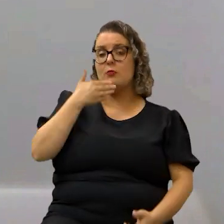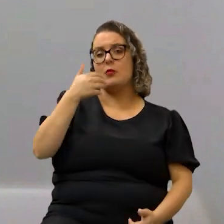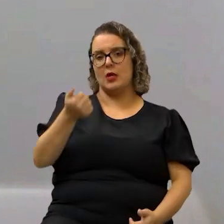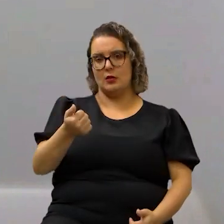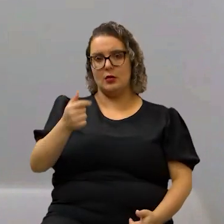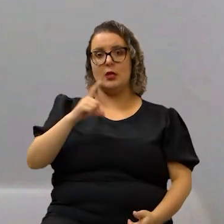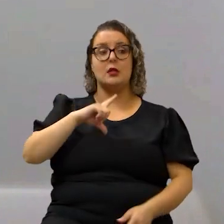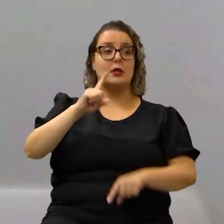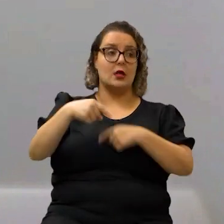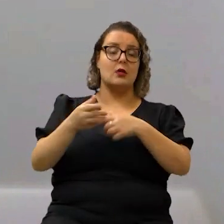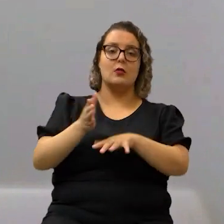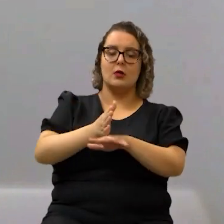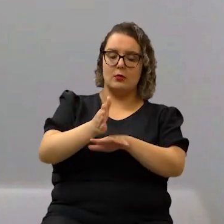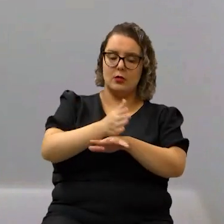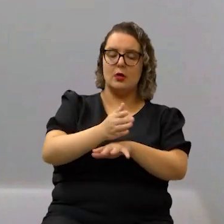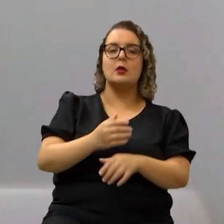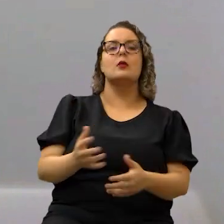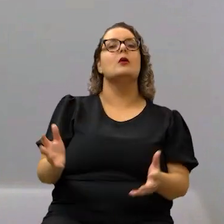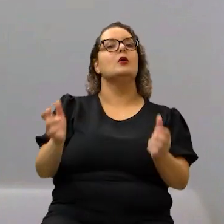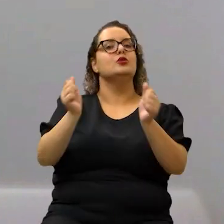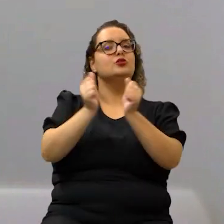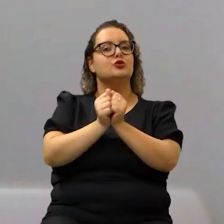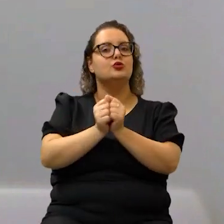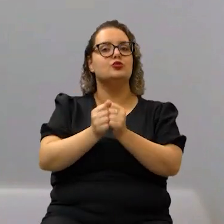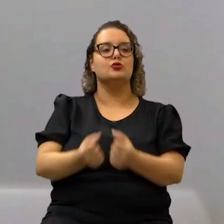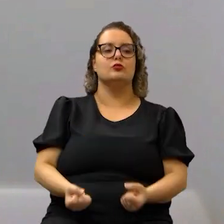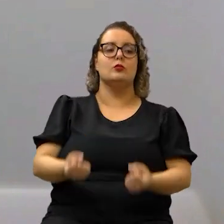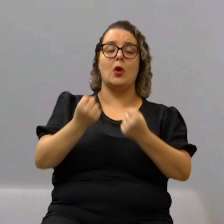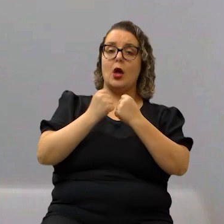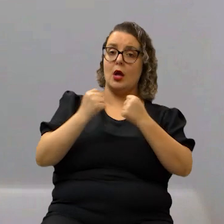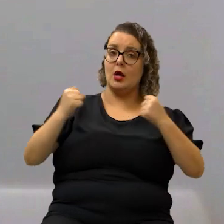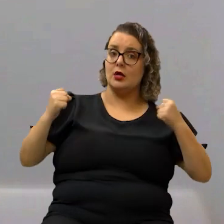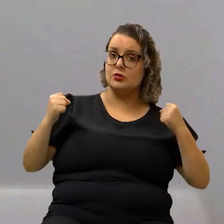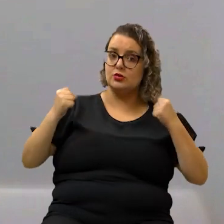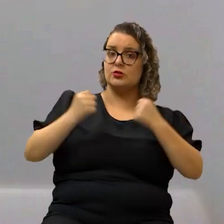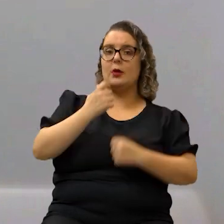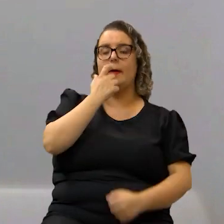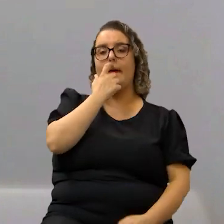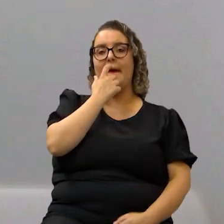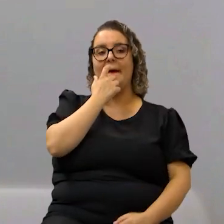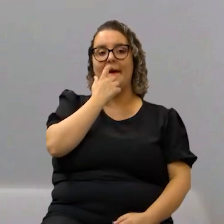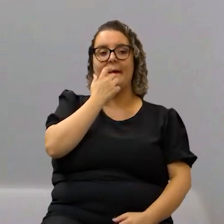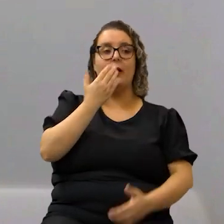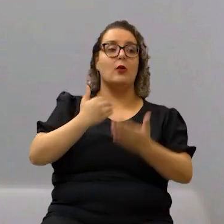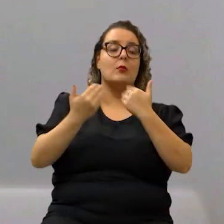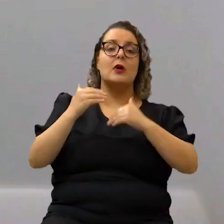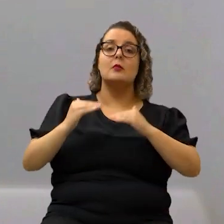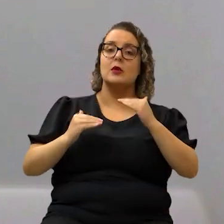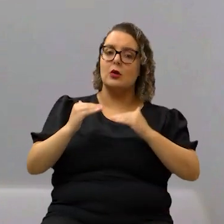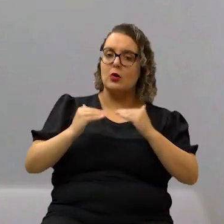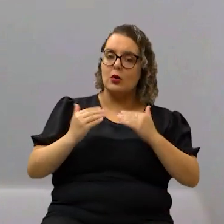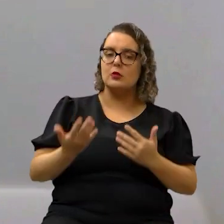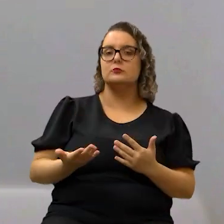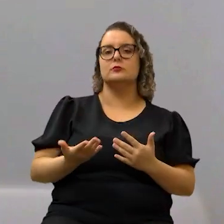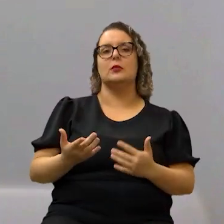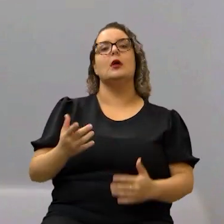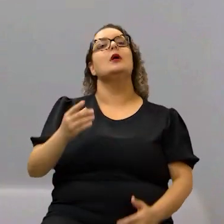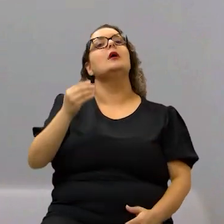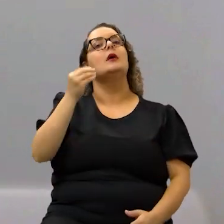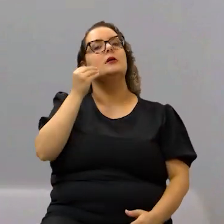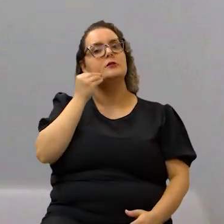bem melhor, tem outras alternativas, associou uma atividade física, uma alimentação mais